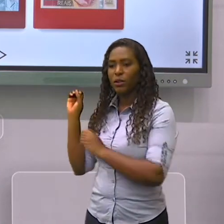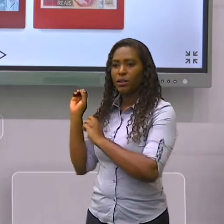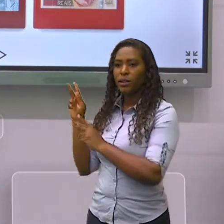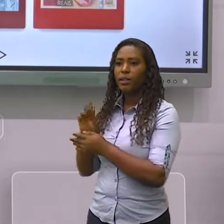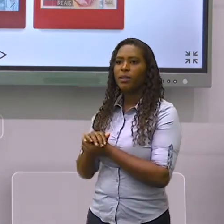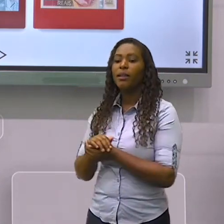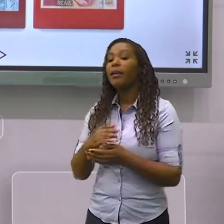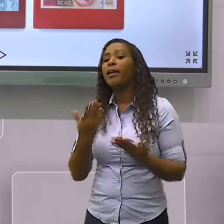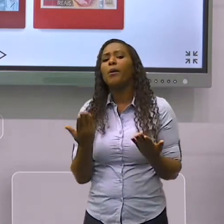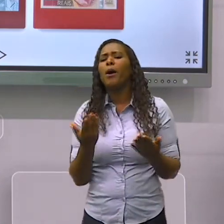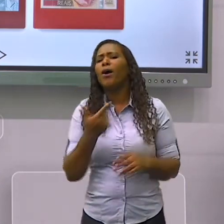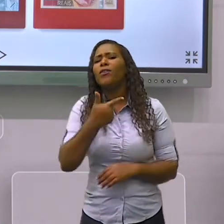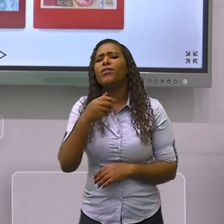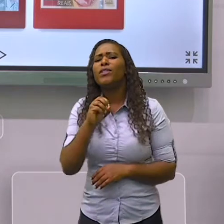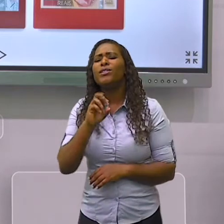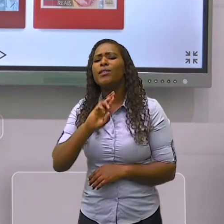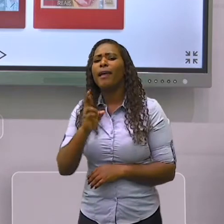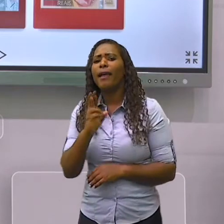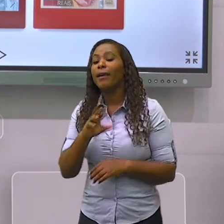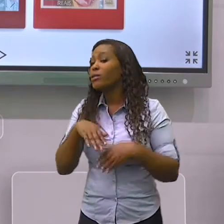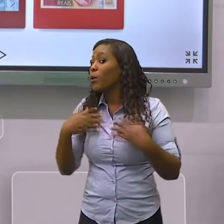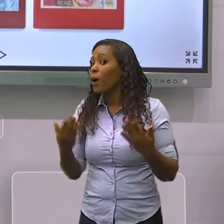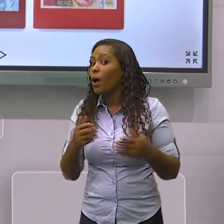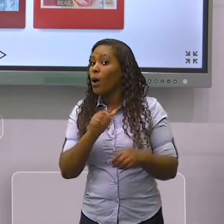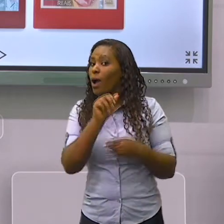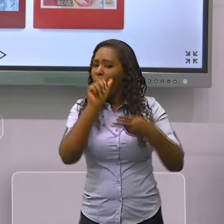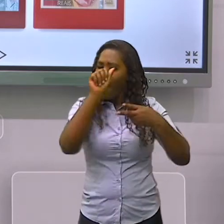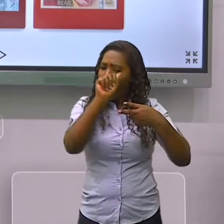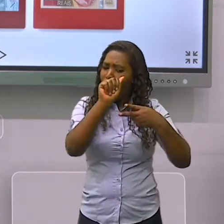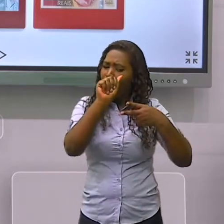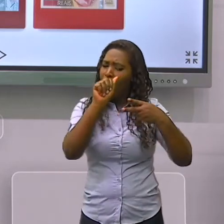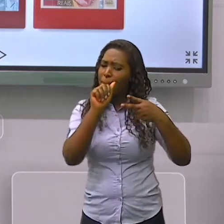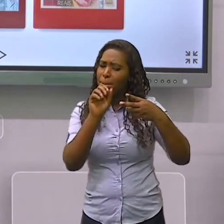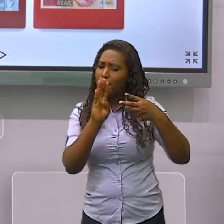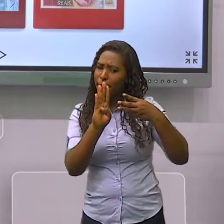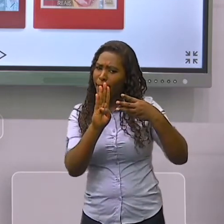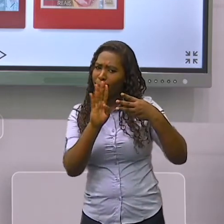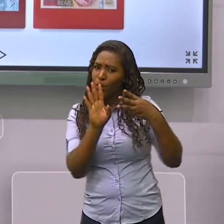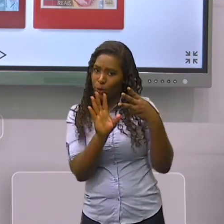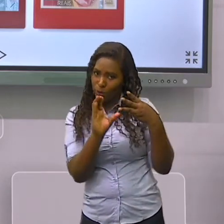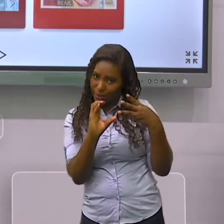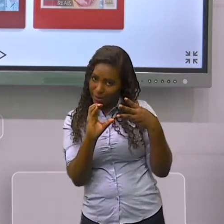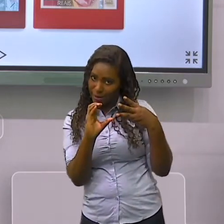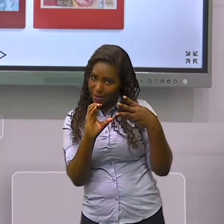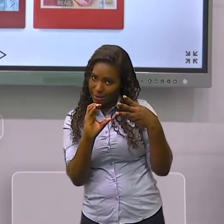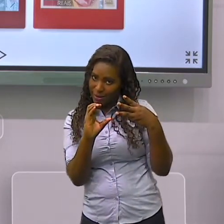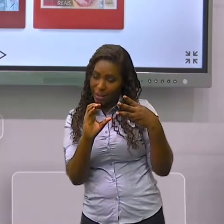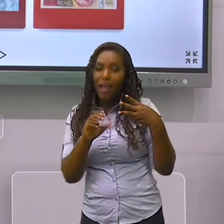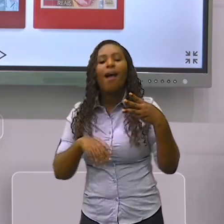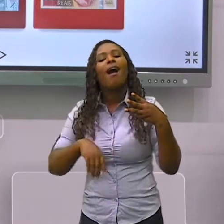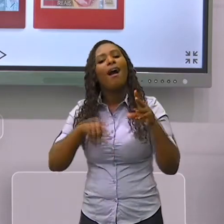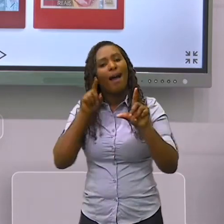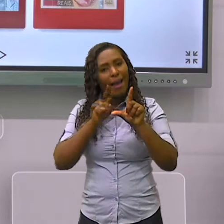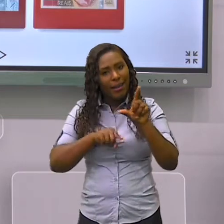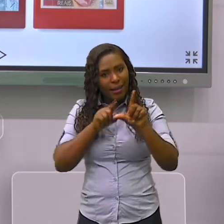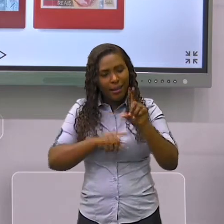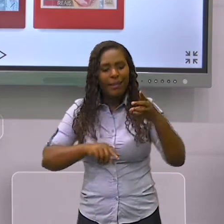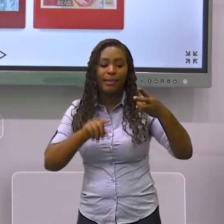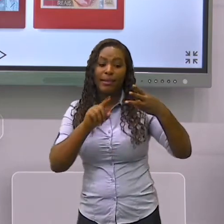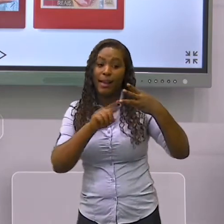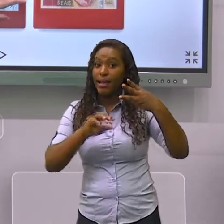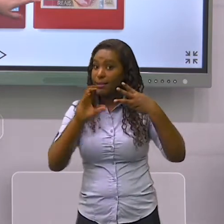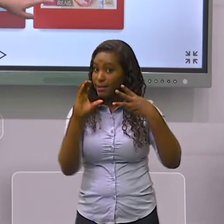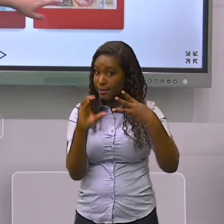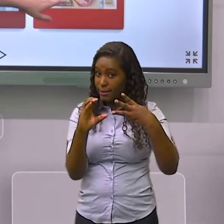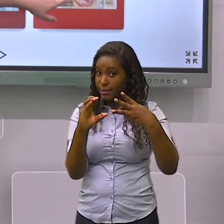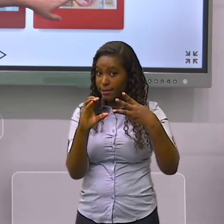letra B ou letra C? Letra C. Nós vamos analisar